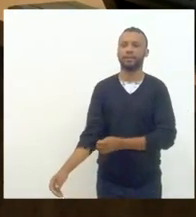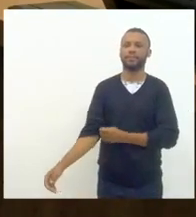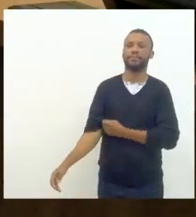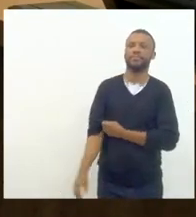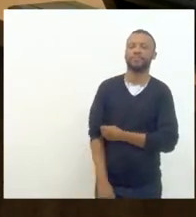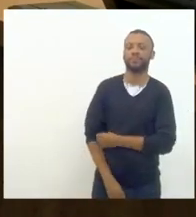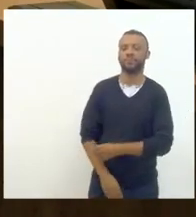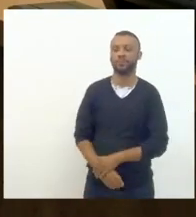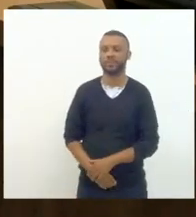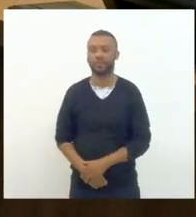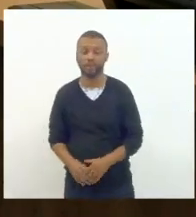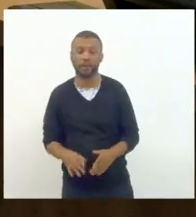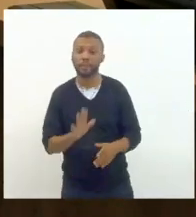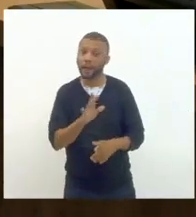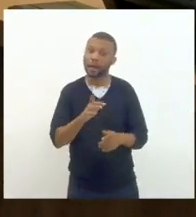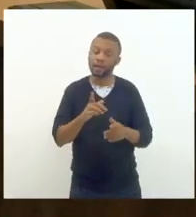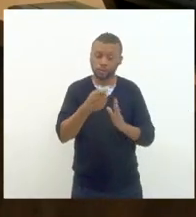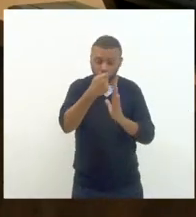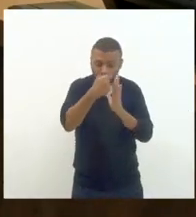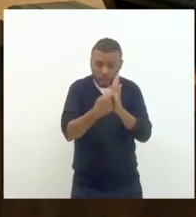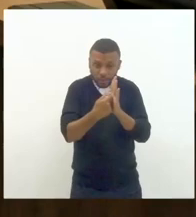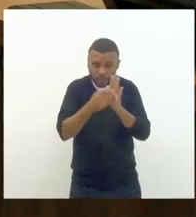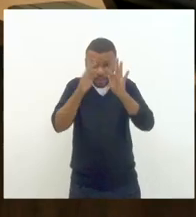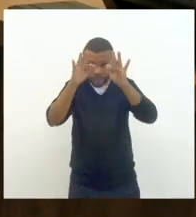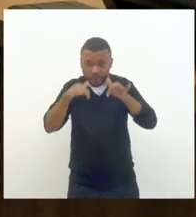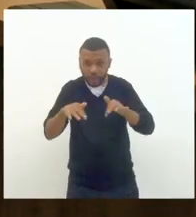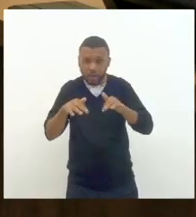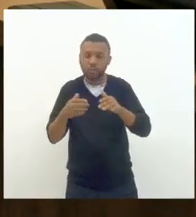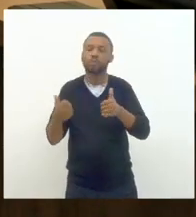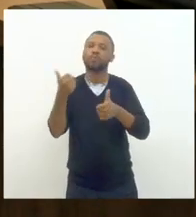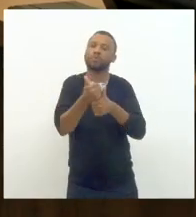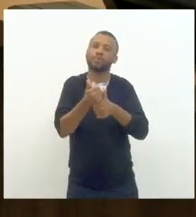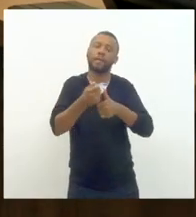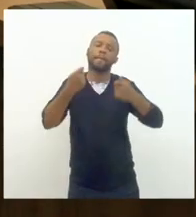Mas tem que ter substitutivo com forma final de redação.